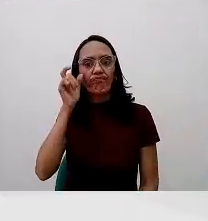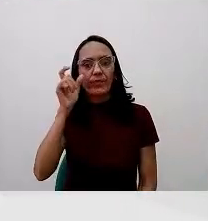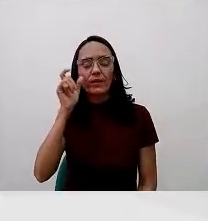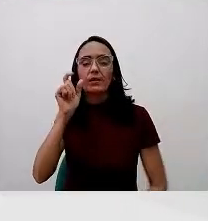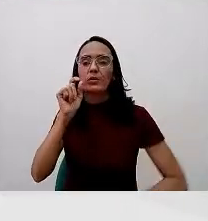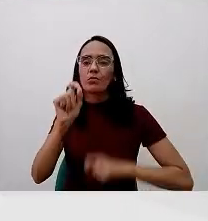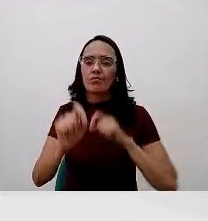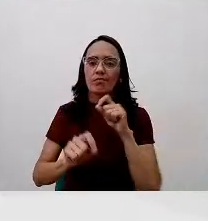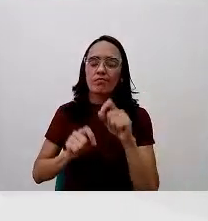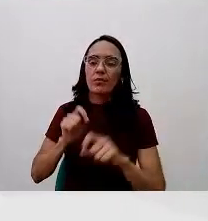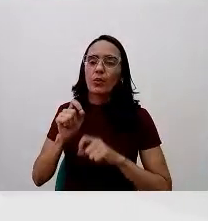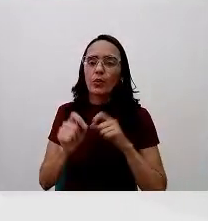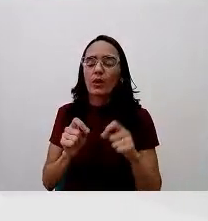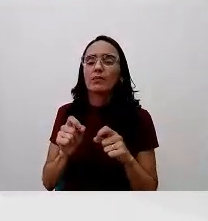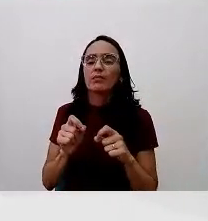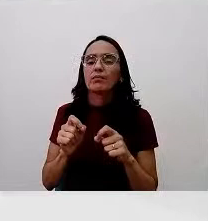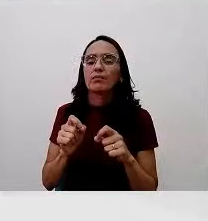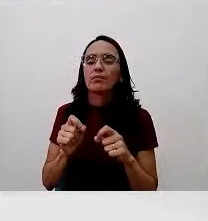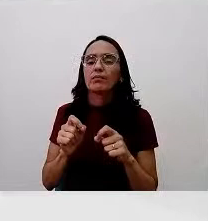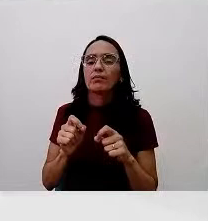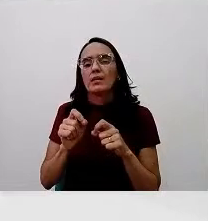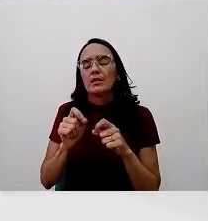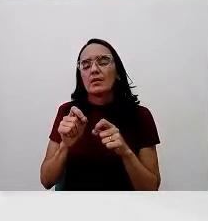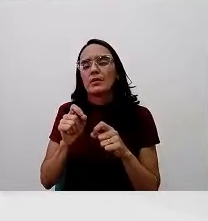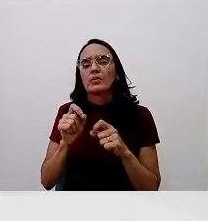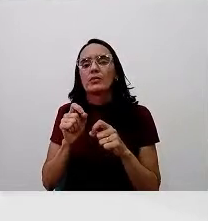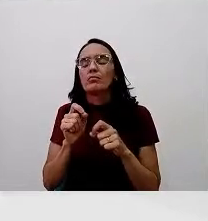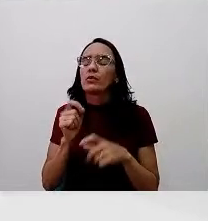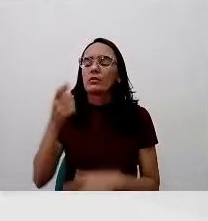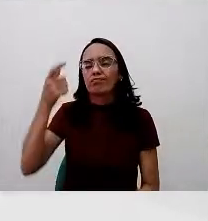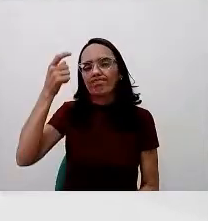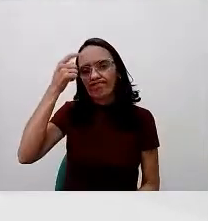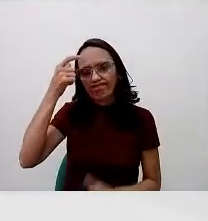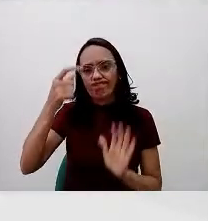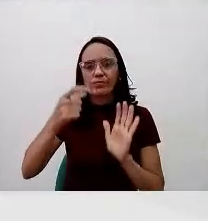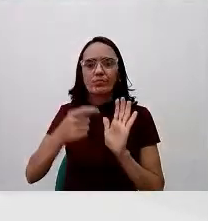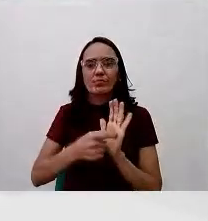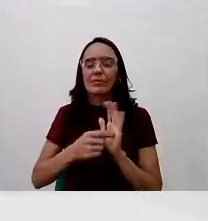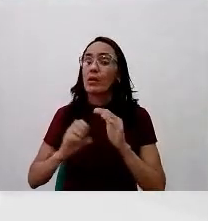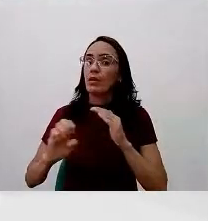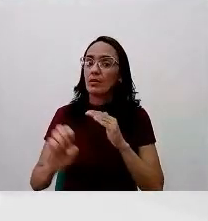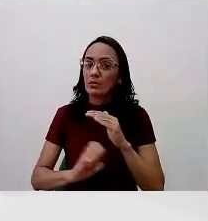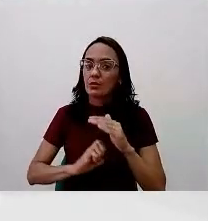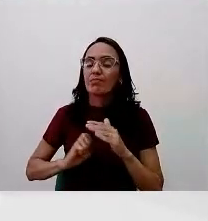processos de inteligência artificial no seu negócio, de alguma maneira. Tá?